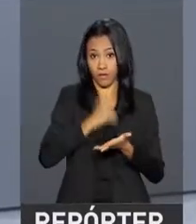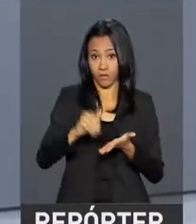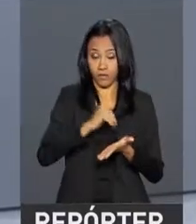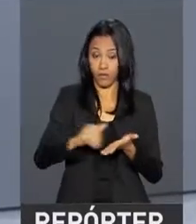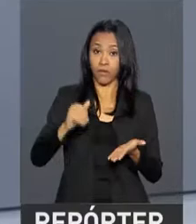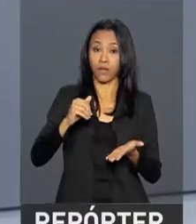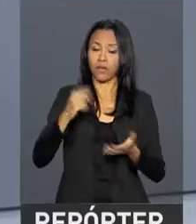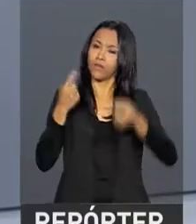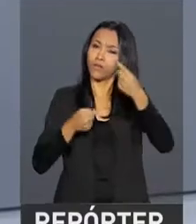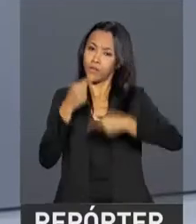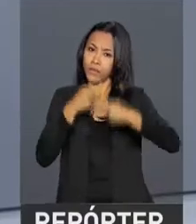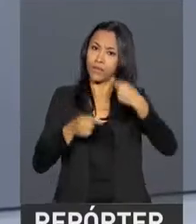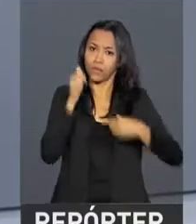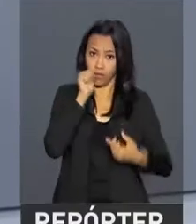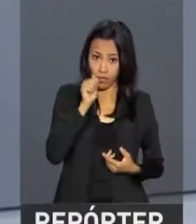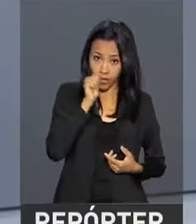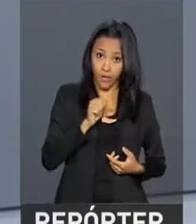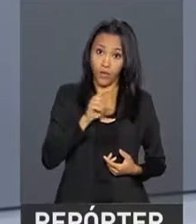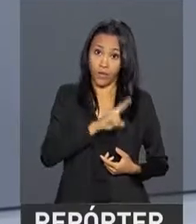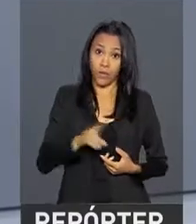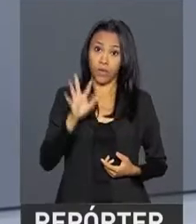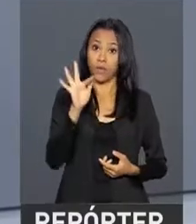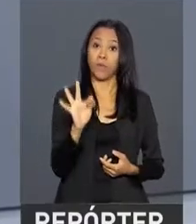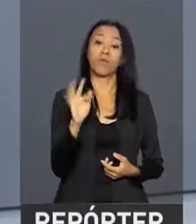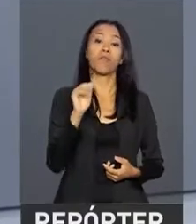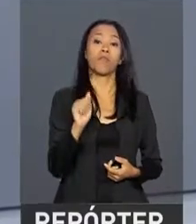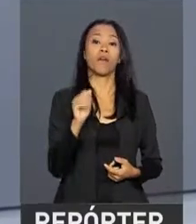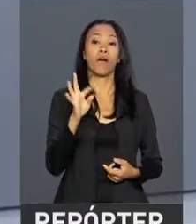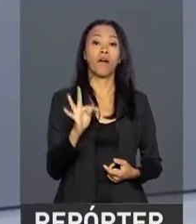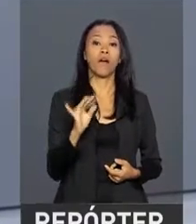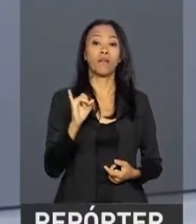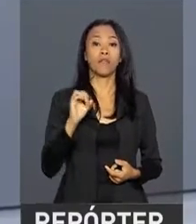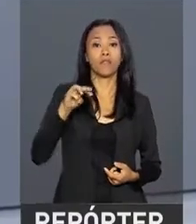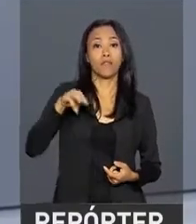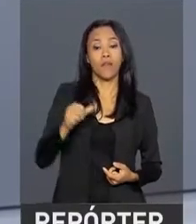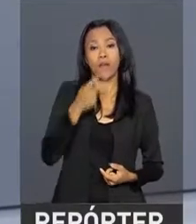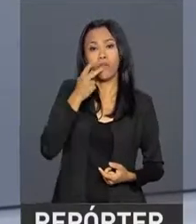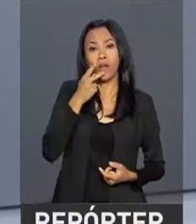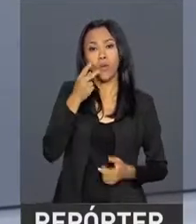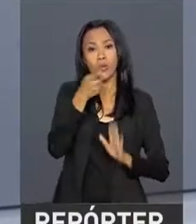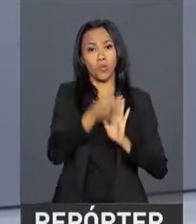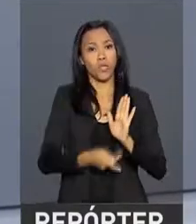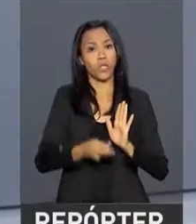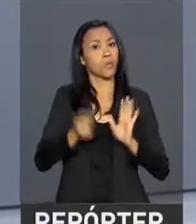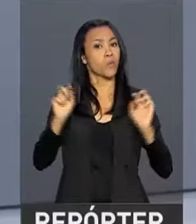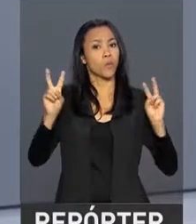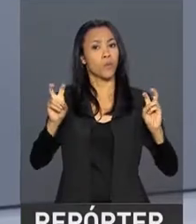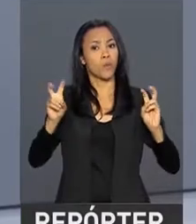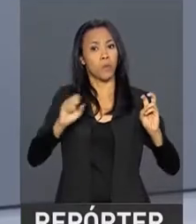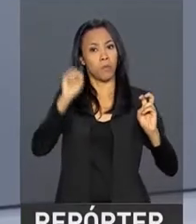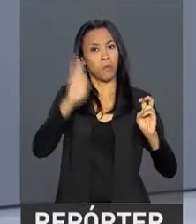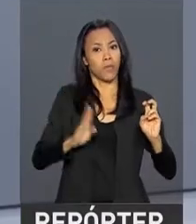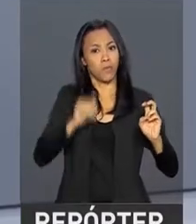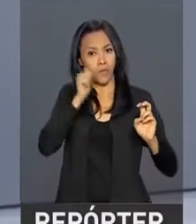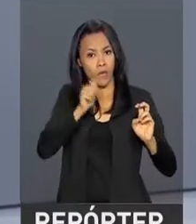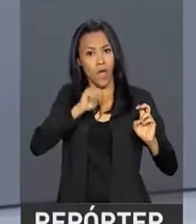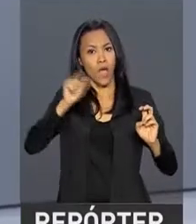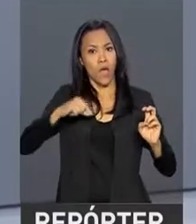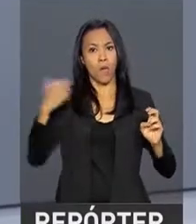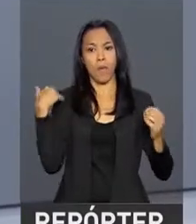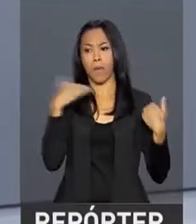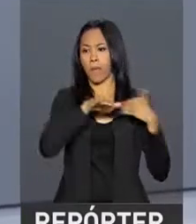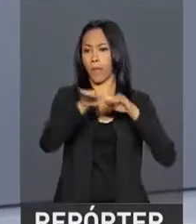de políticas para as mulheres fátima pelaes falou sobre o projeto brasil mulher uma estratégia de mobilização nacional